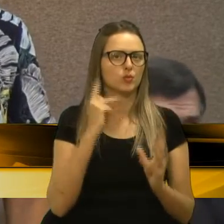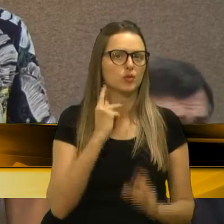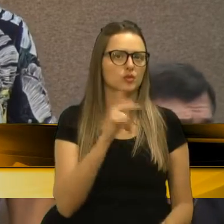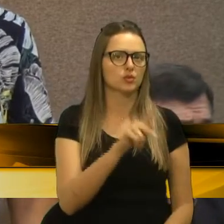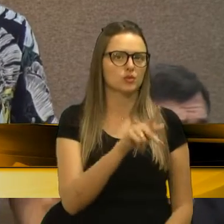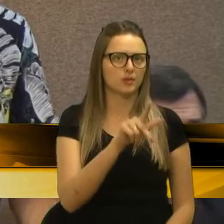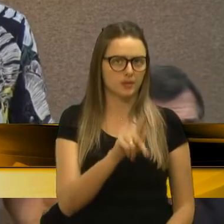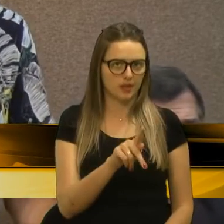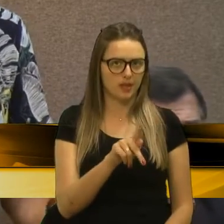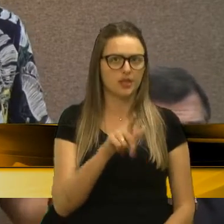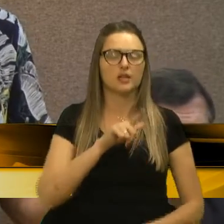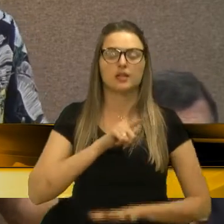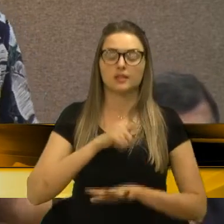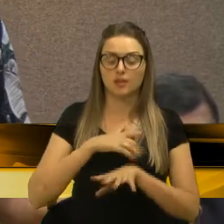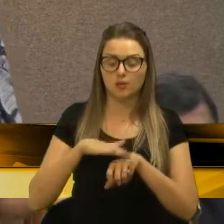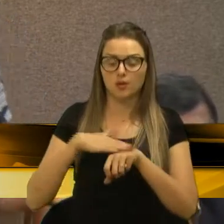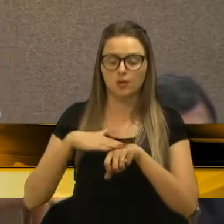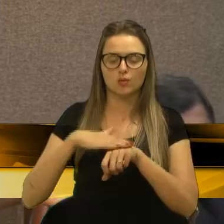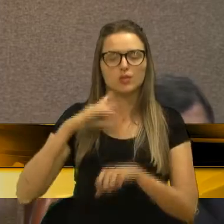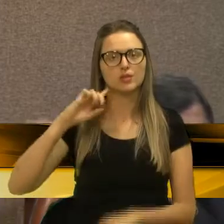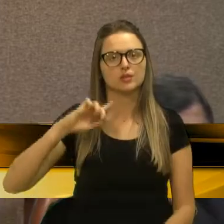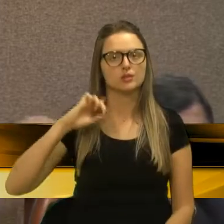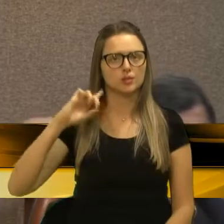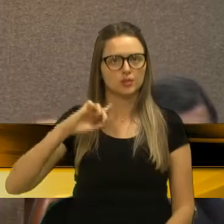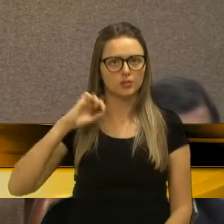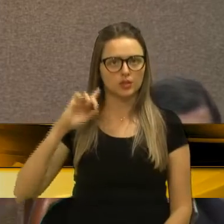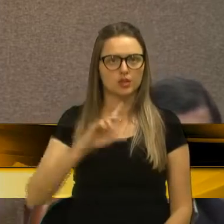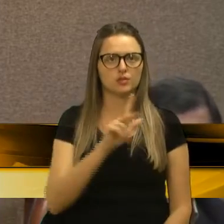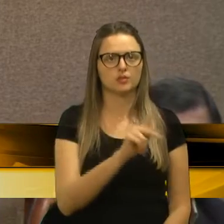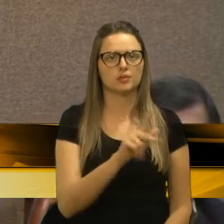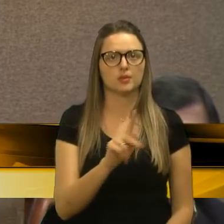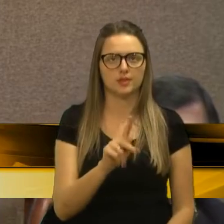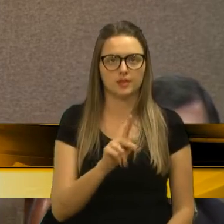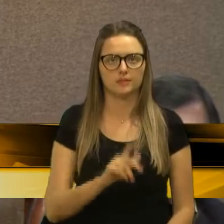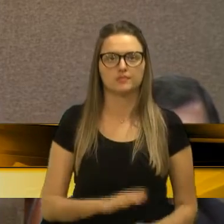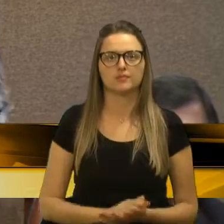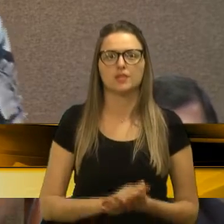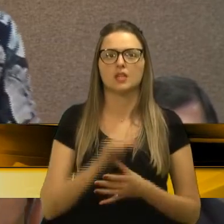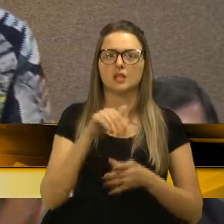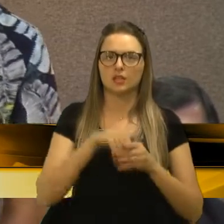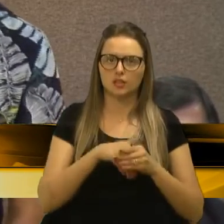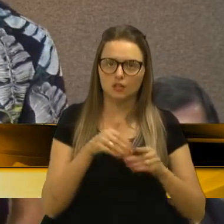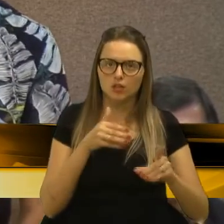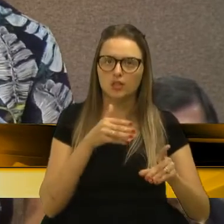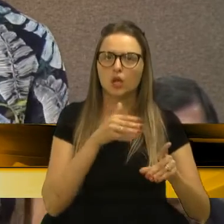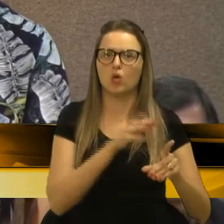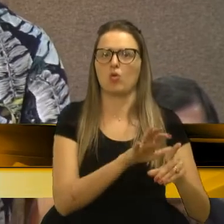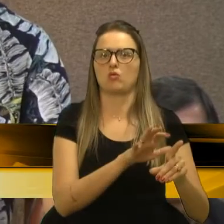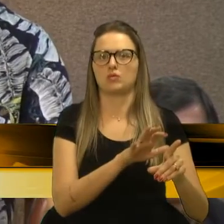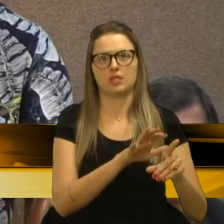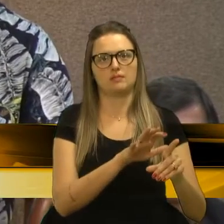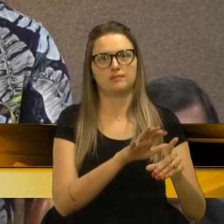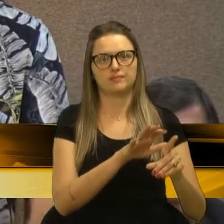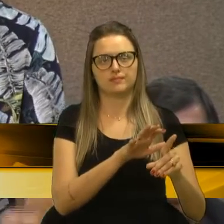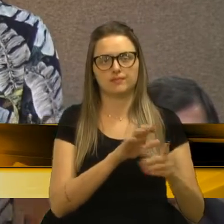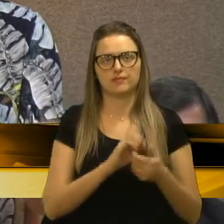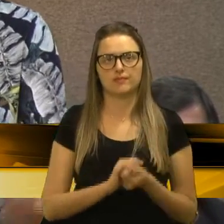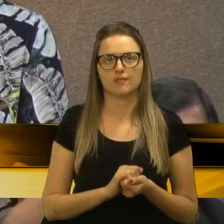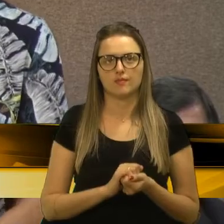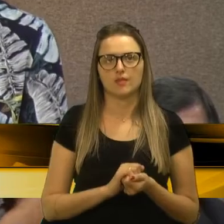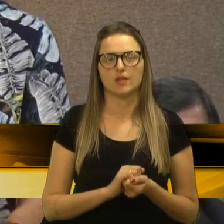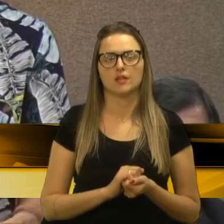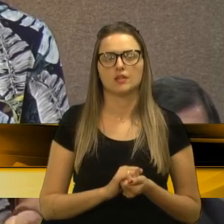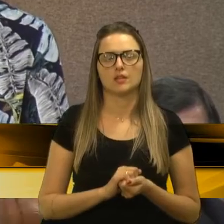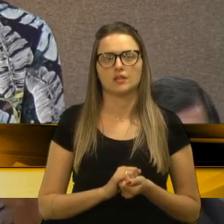de ter uma conversa com os nossos deputados do Partido Progressista do PP, que vote contrário a isso. E eu estarei